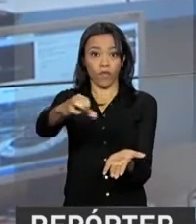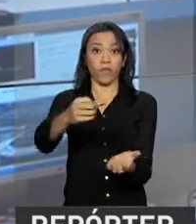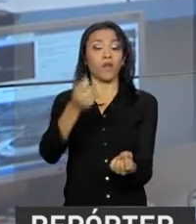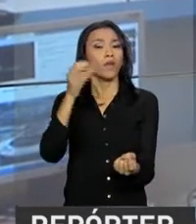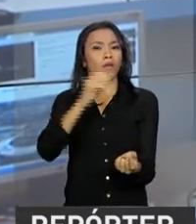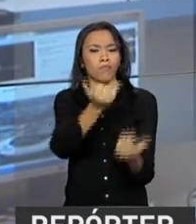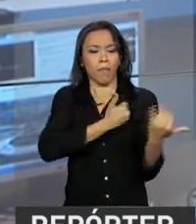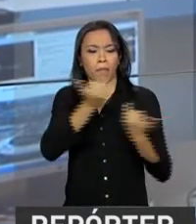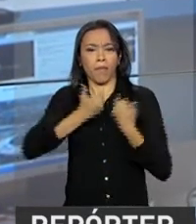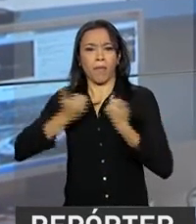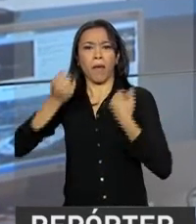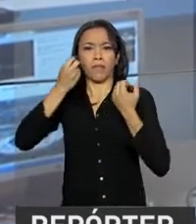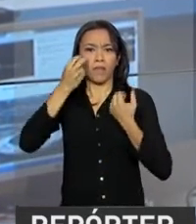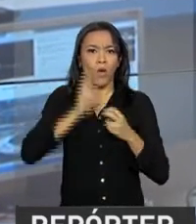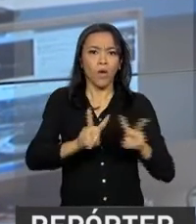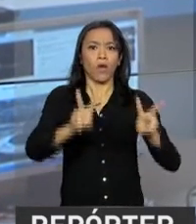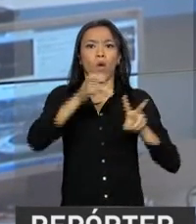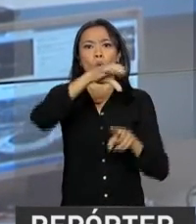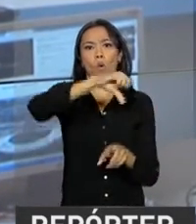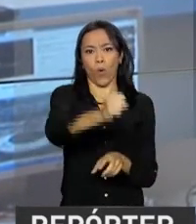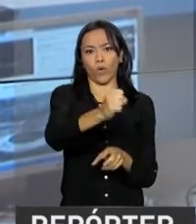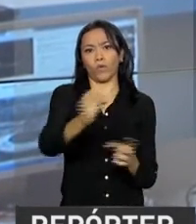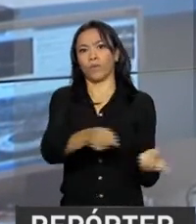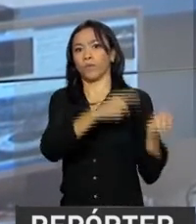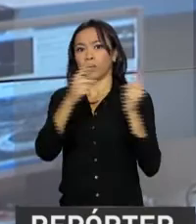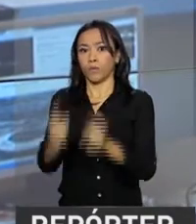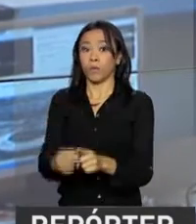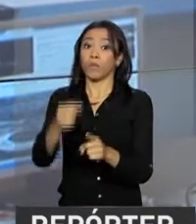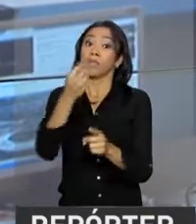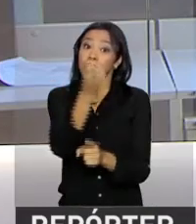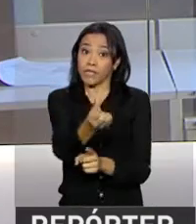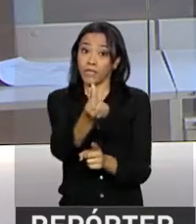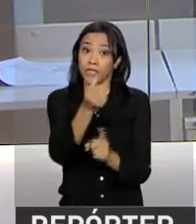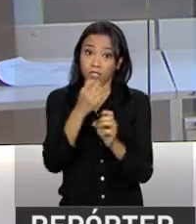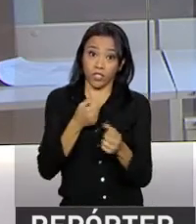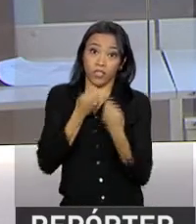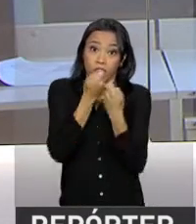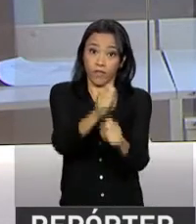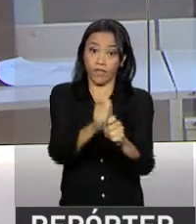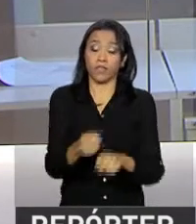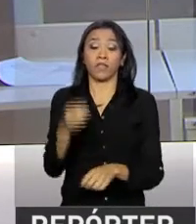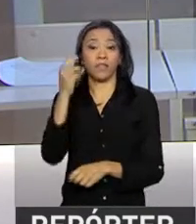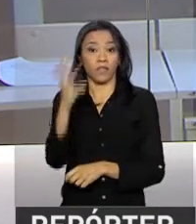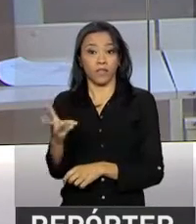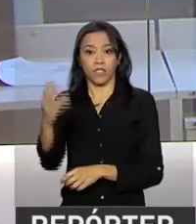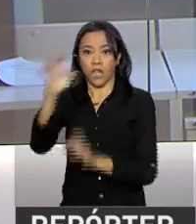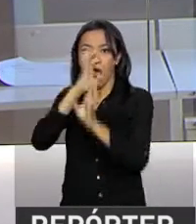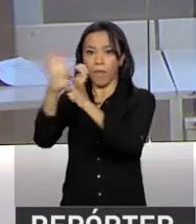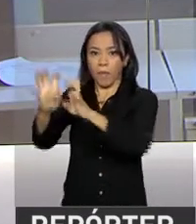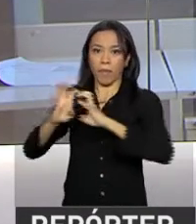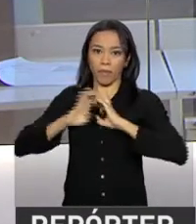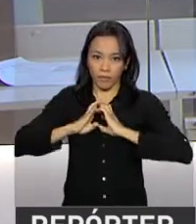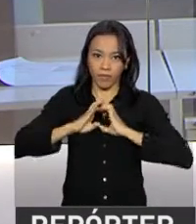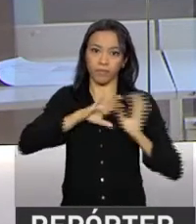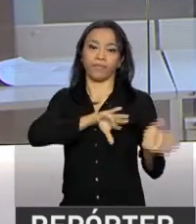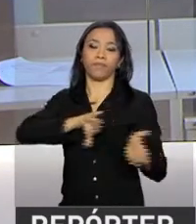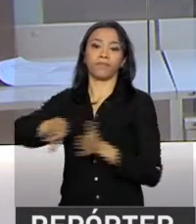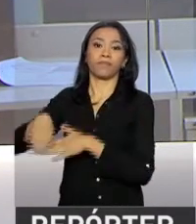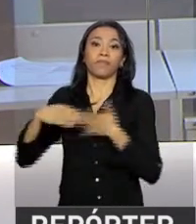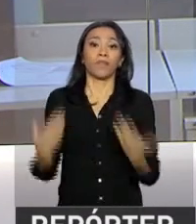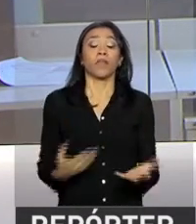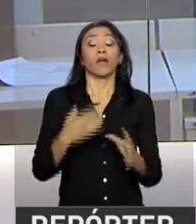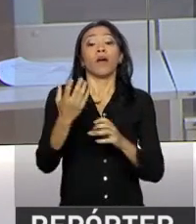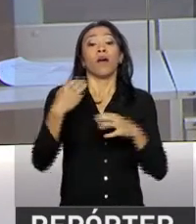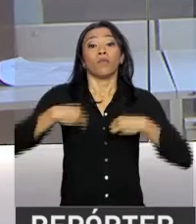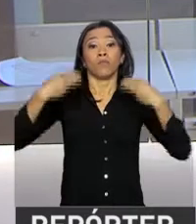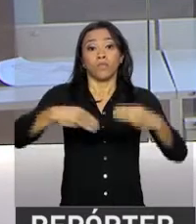8 testemunhas, sendo 6 de defesa e 2 de acusação. Os ministros da Fazenda e do Planejamento estiveram na